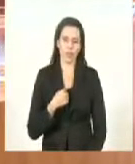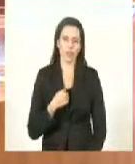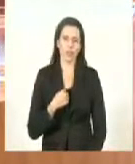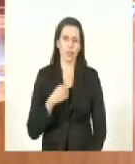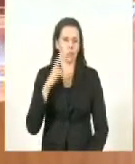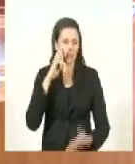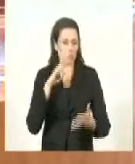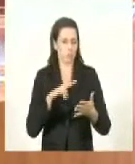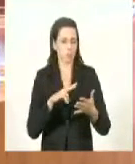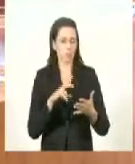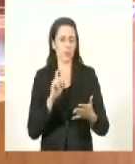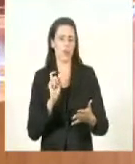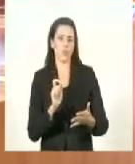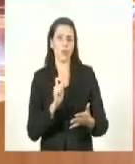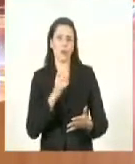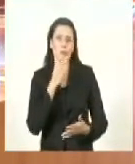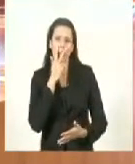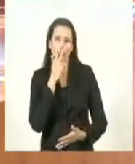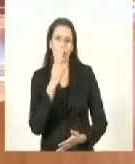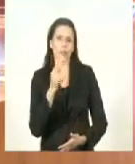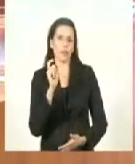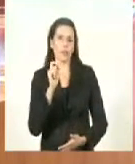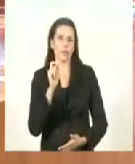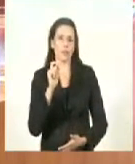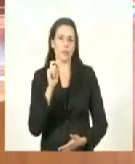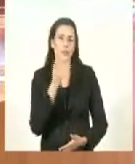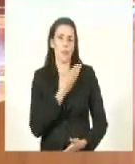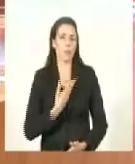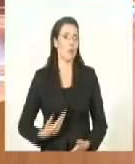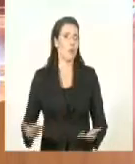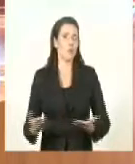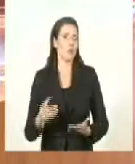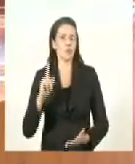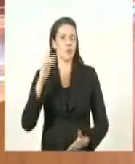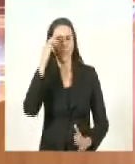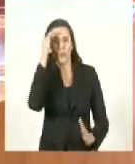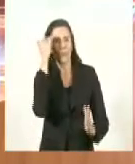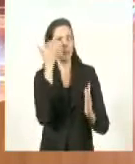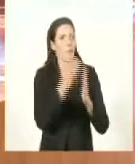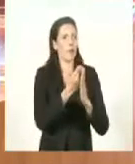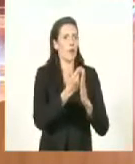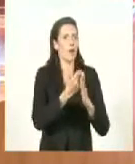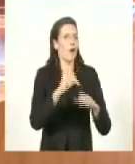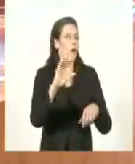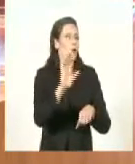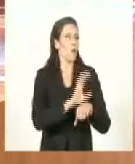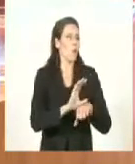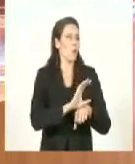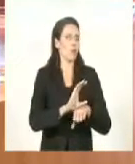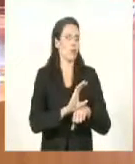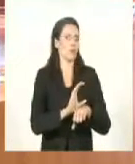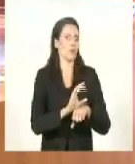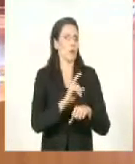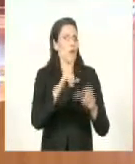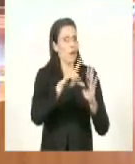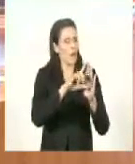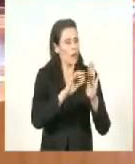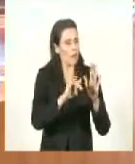cumprindo o percentual constitucional da saúde. Veja bem, deputado Brade, isso